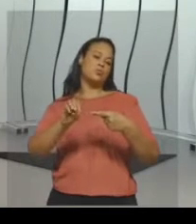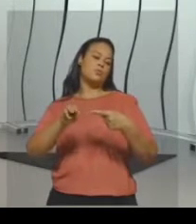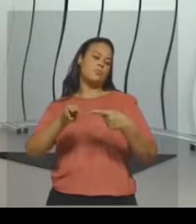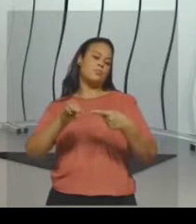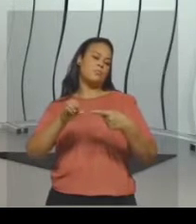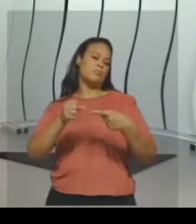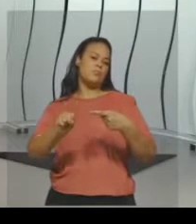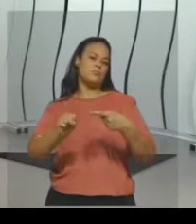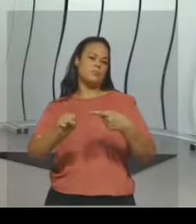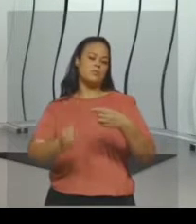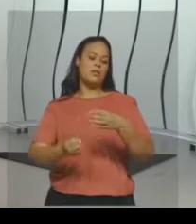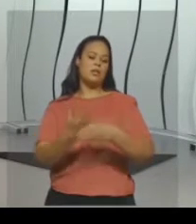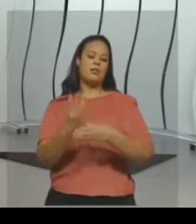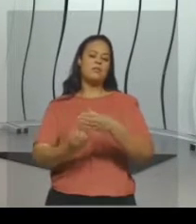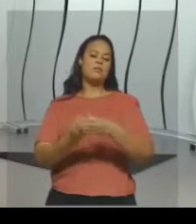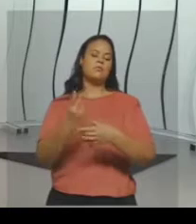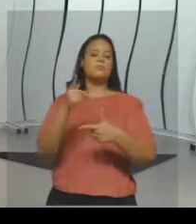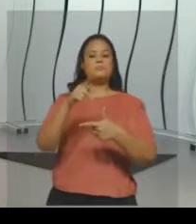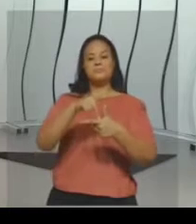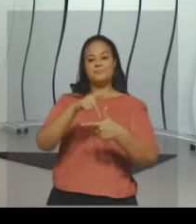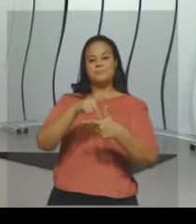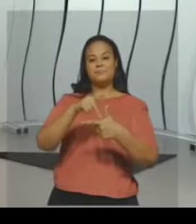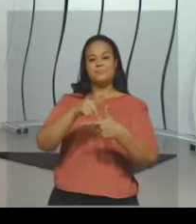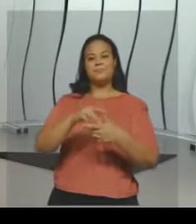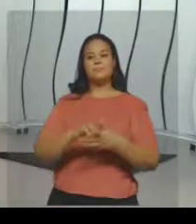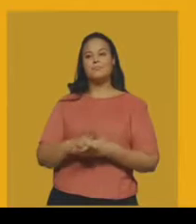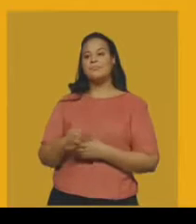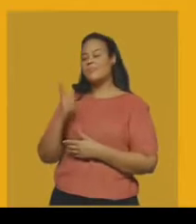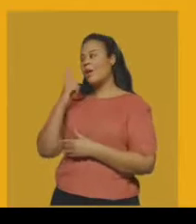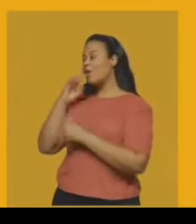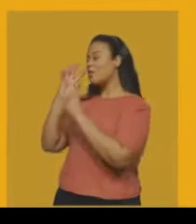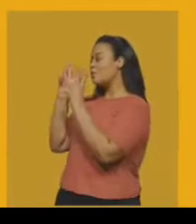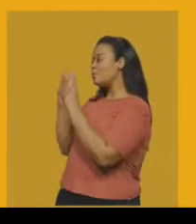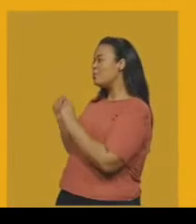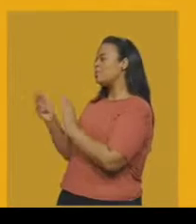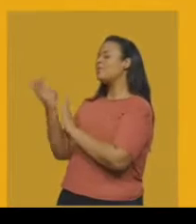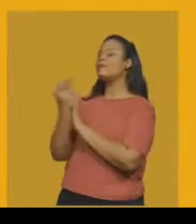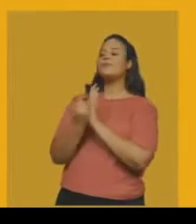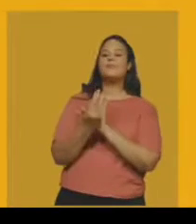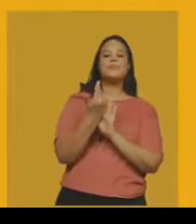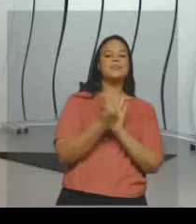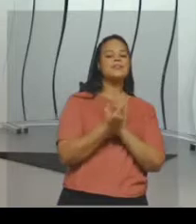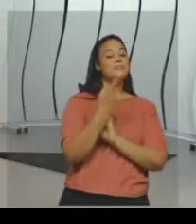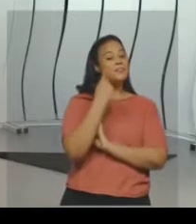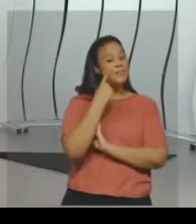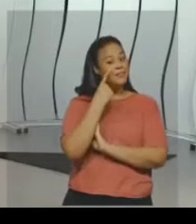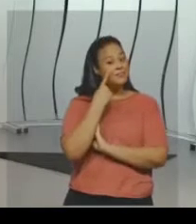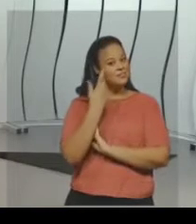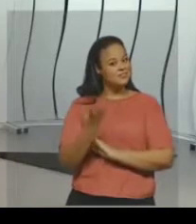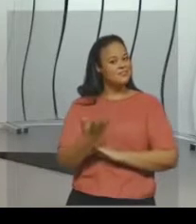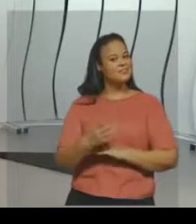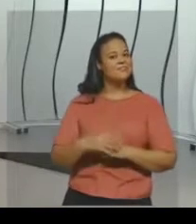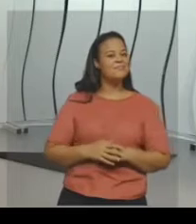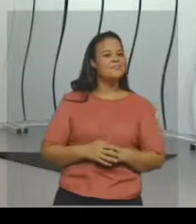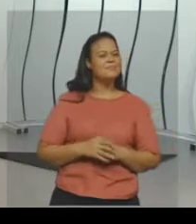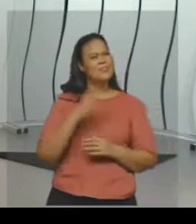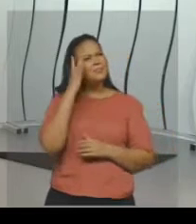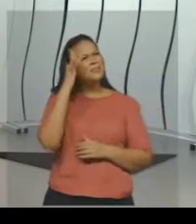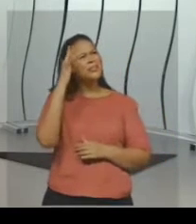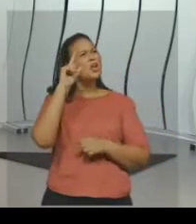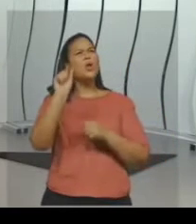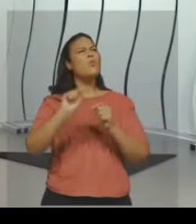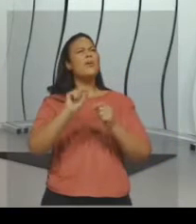proteínas. Vamos ver isso tudo aqui num desenhozinho. Eu falei, aí fica só na